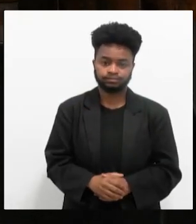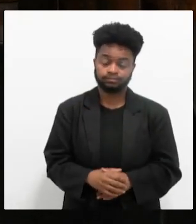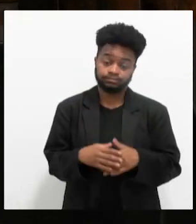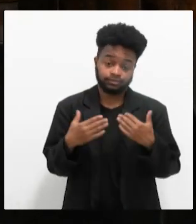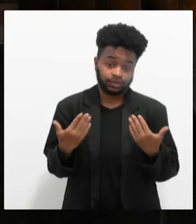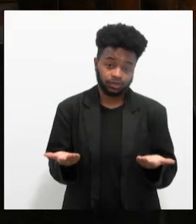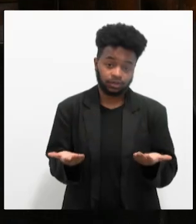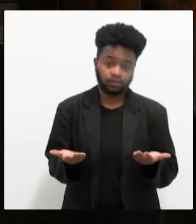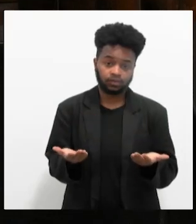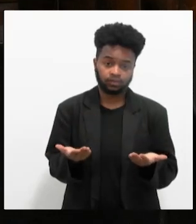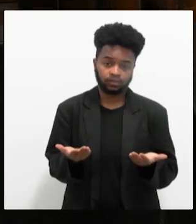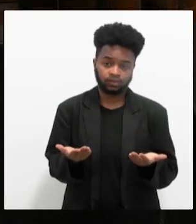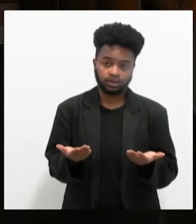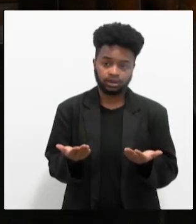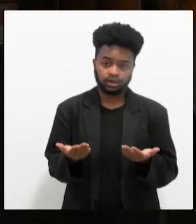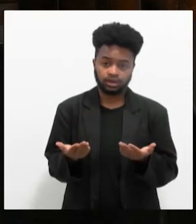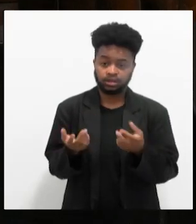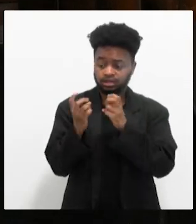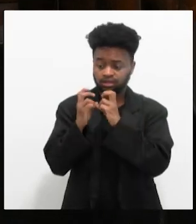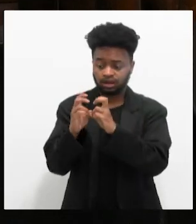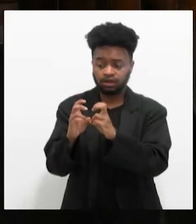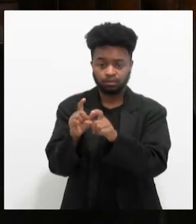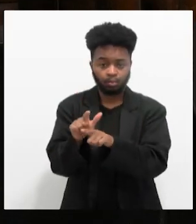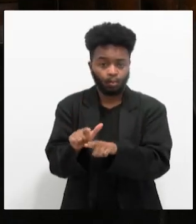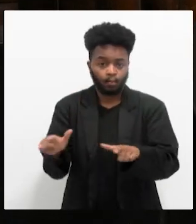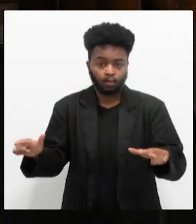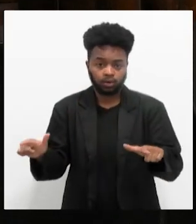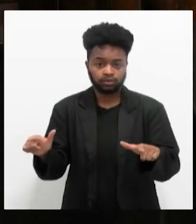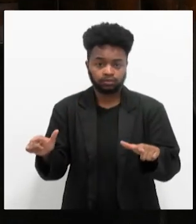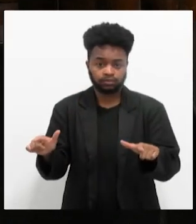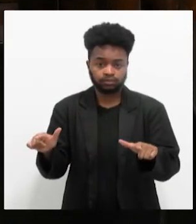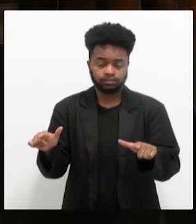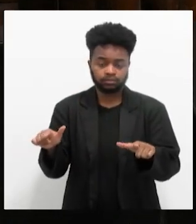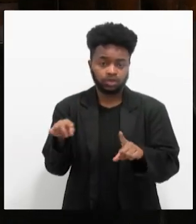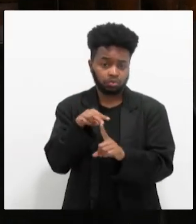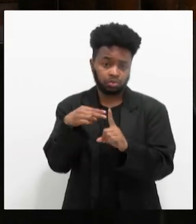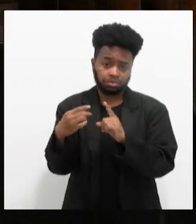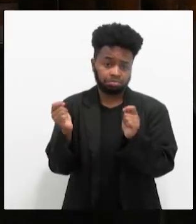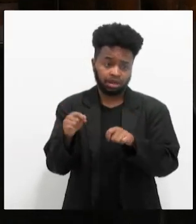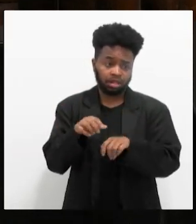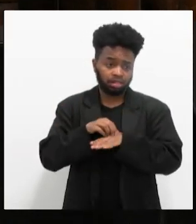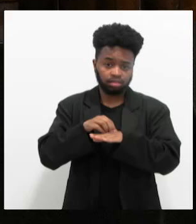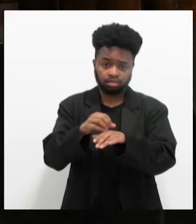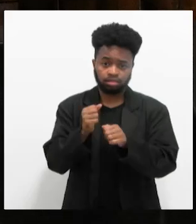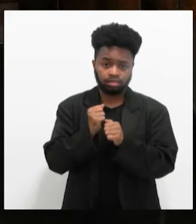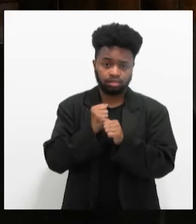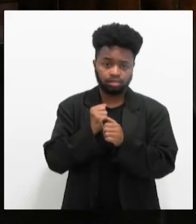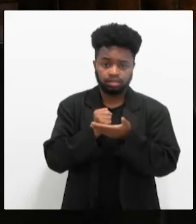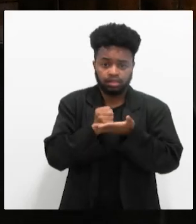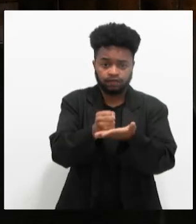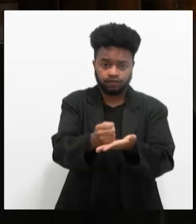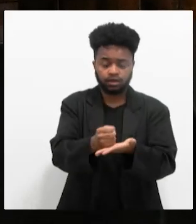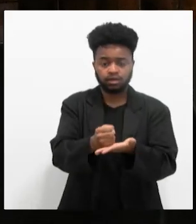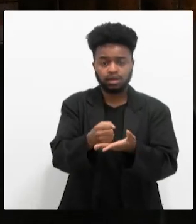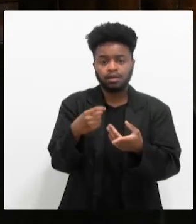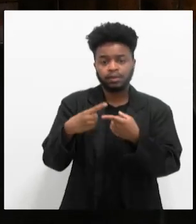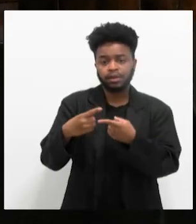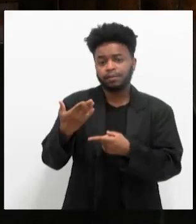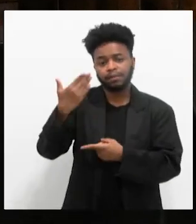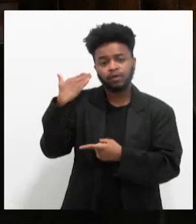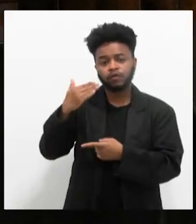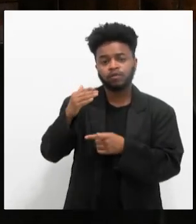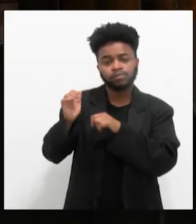Então, o trem está vazio, né, sob o ponto de vista que ele pode transportar. O último volume diário